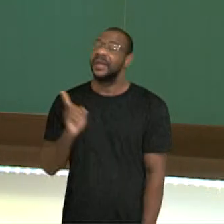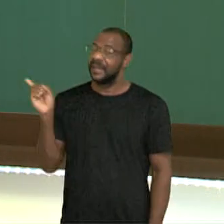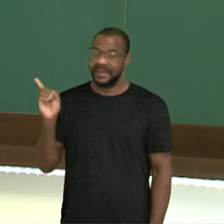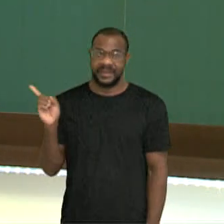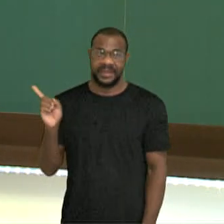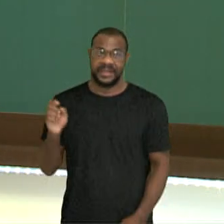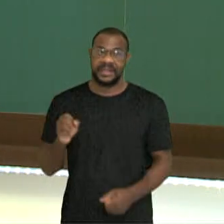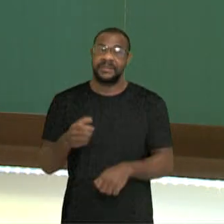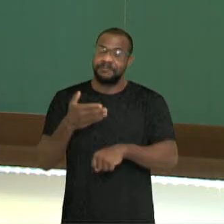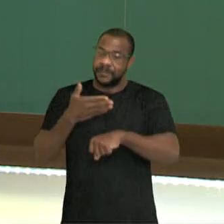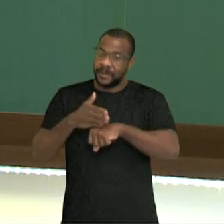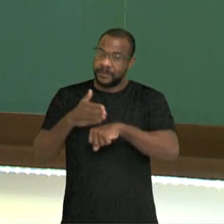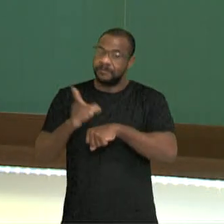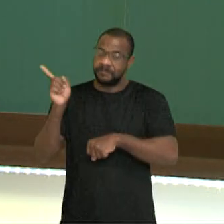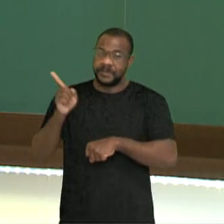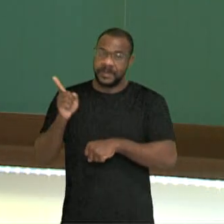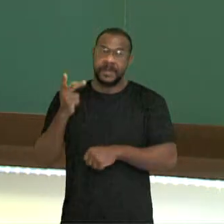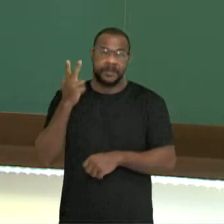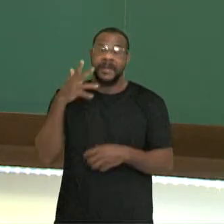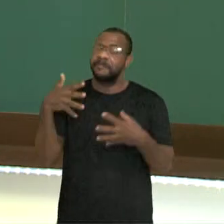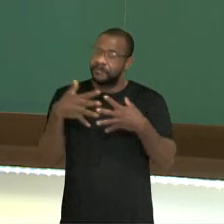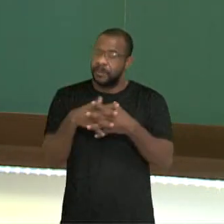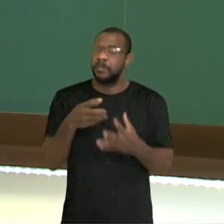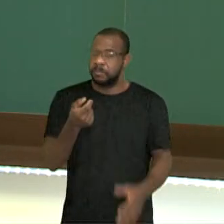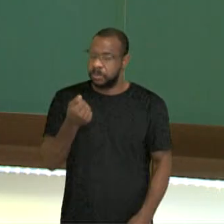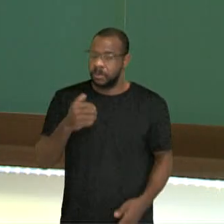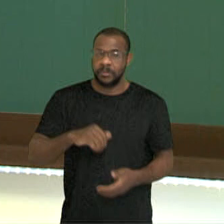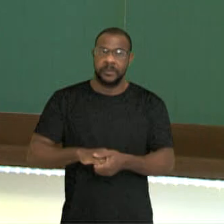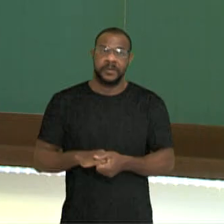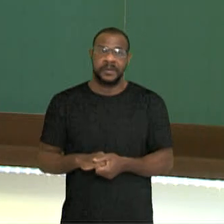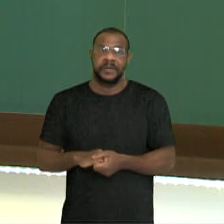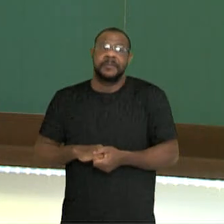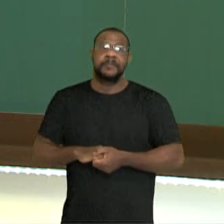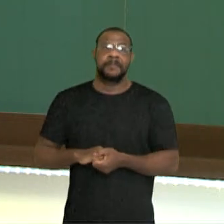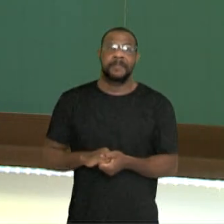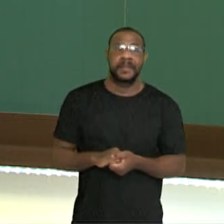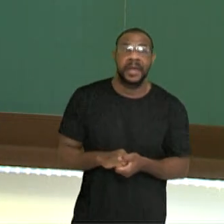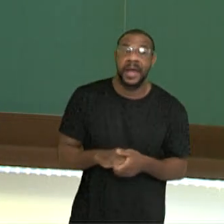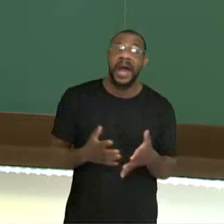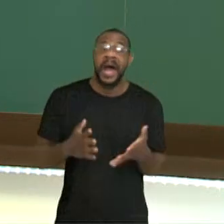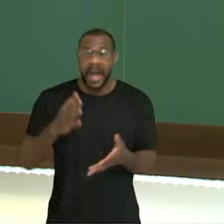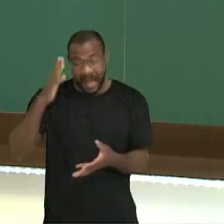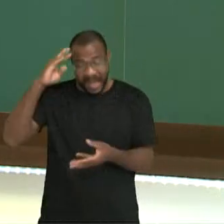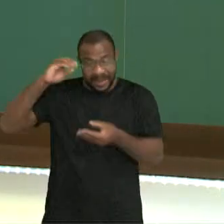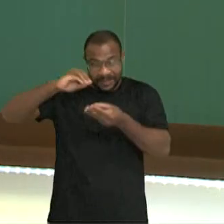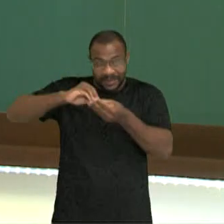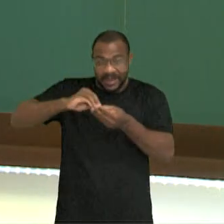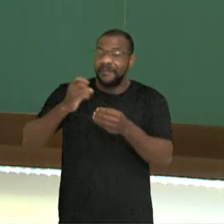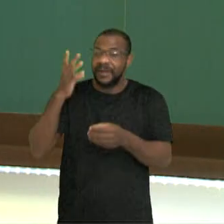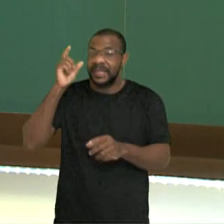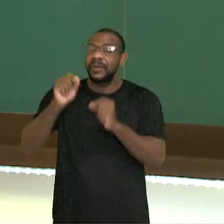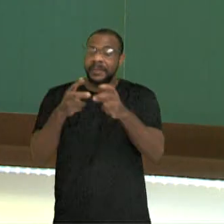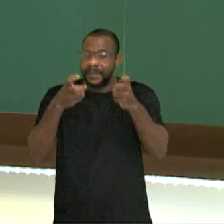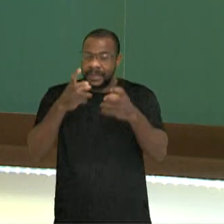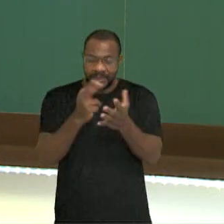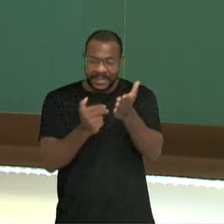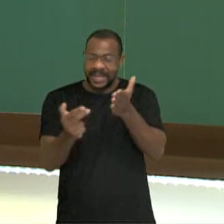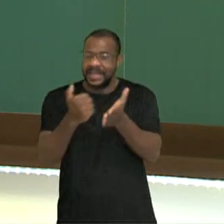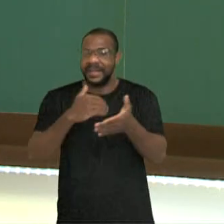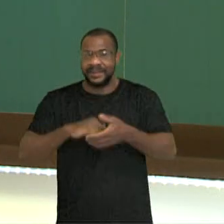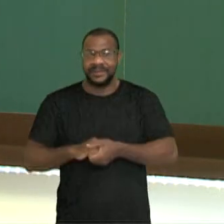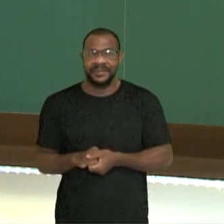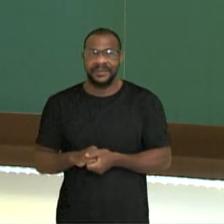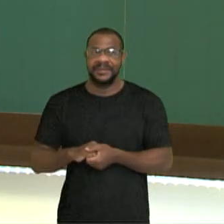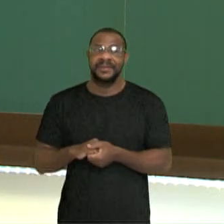mais complexo. A interpretação, nesse caso, foi facilitada pelo desenho, mas nesse tipo de problema poderia não estar o desenho